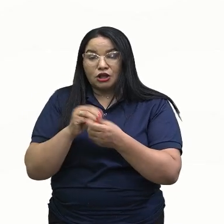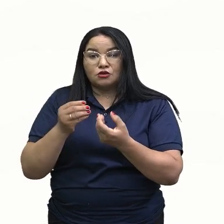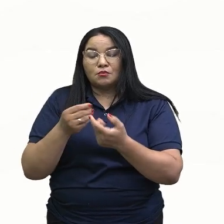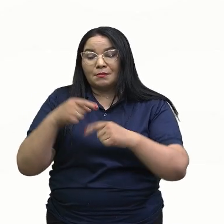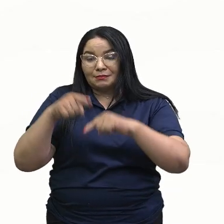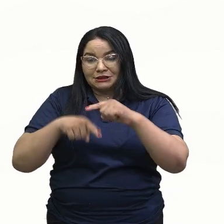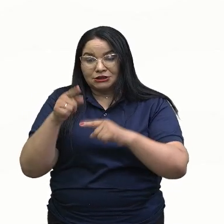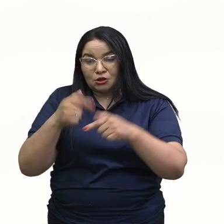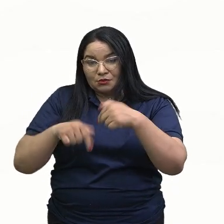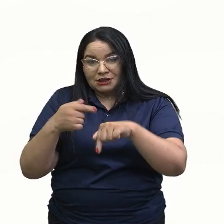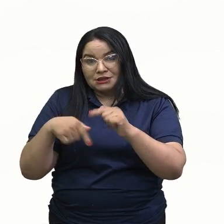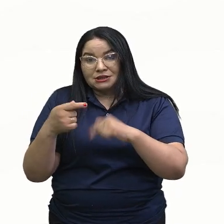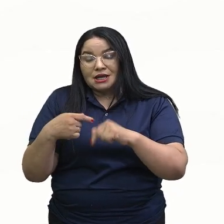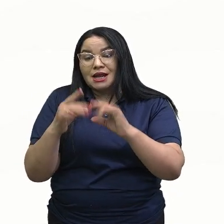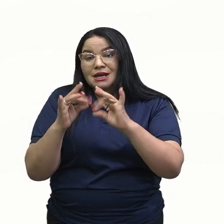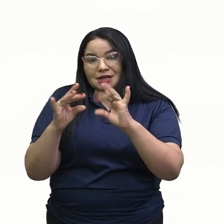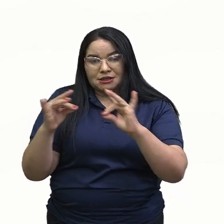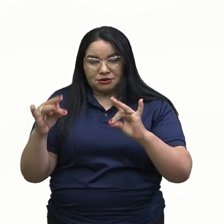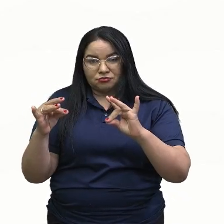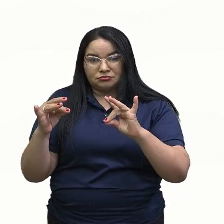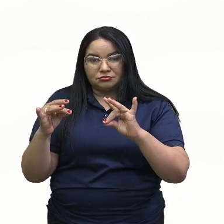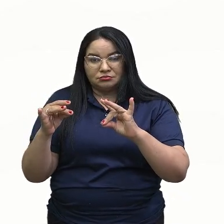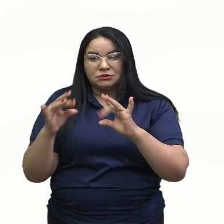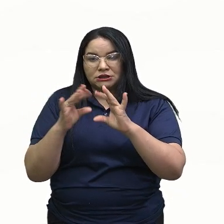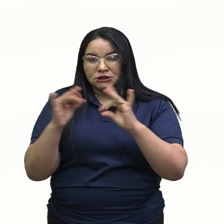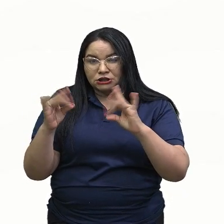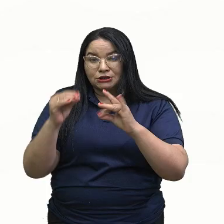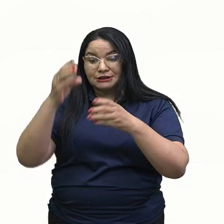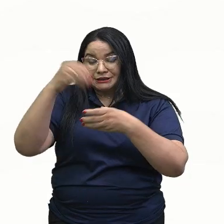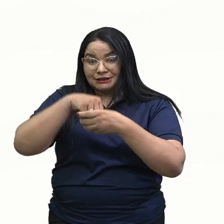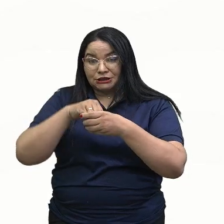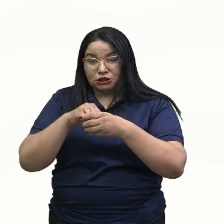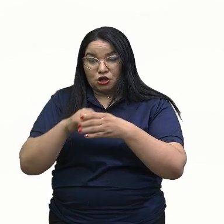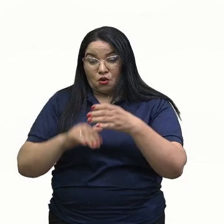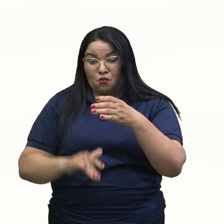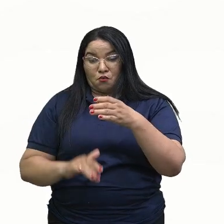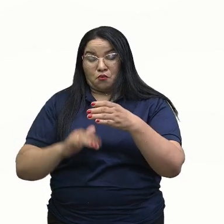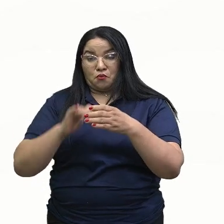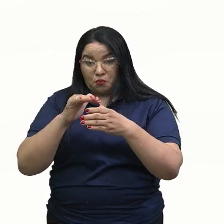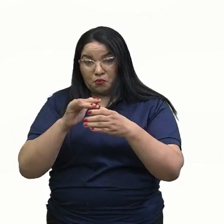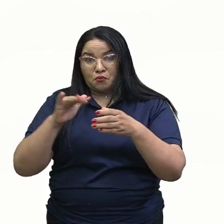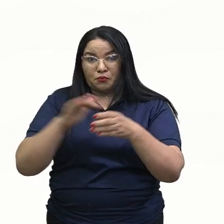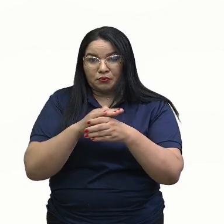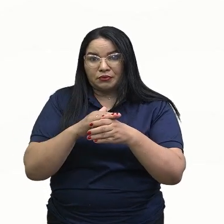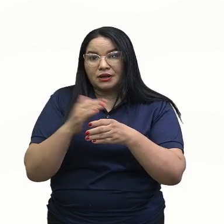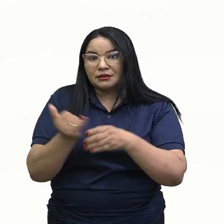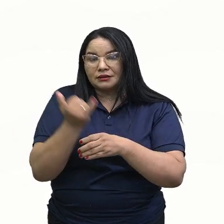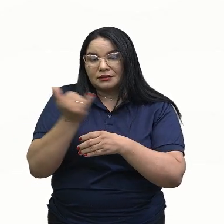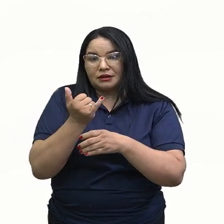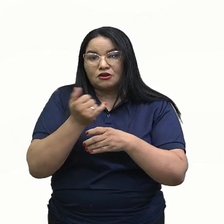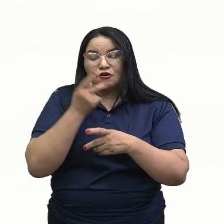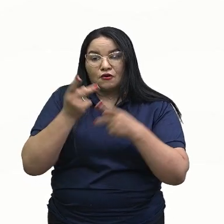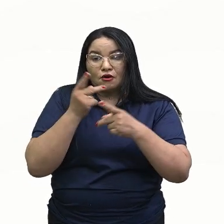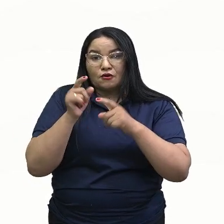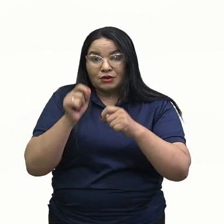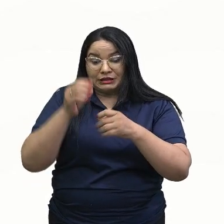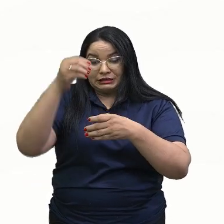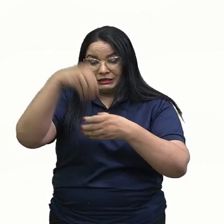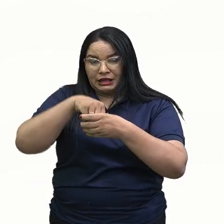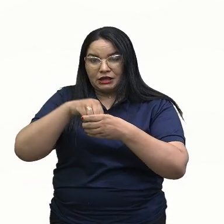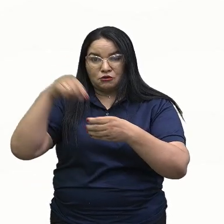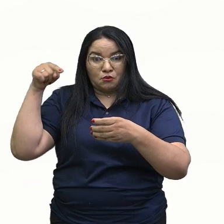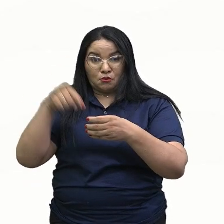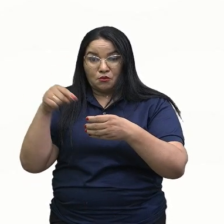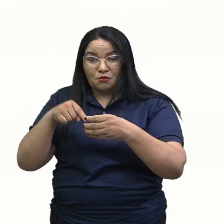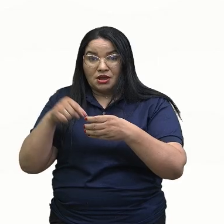químicos líquidos. Então isso aqui é cheio e é importante dizer que os líquidos que estão aqui, eles